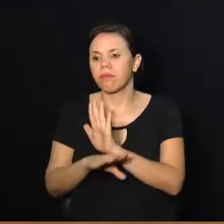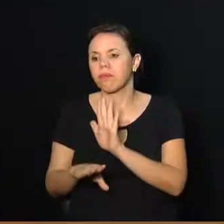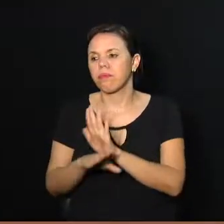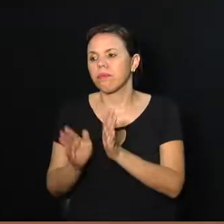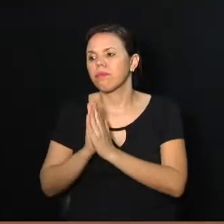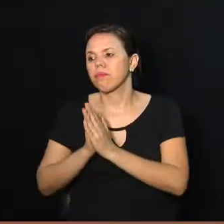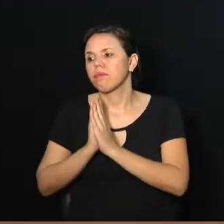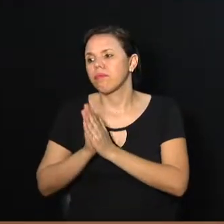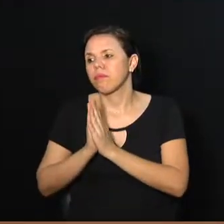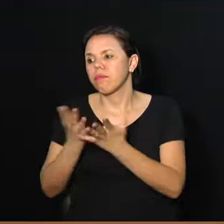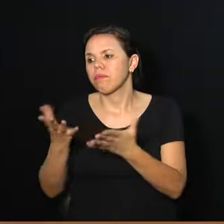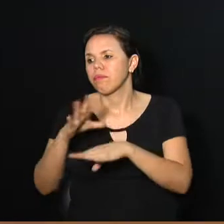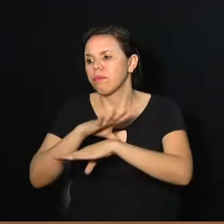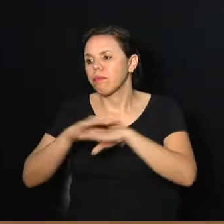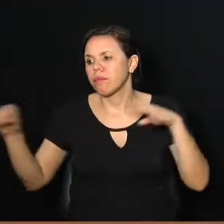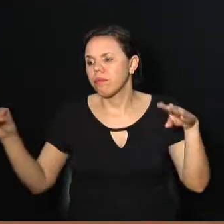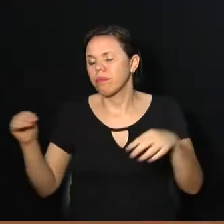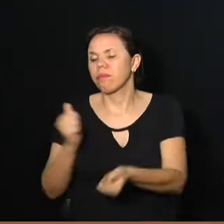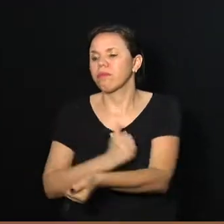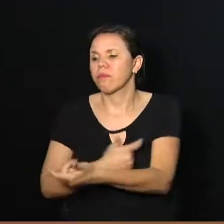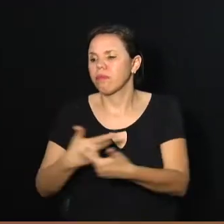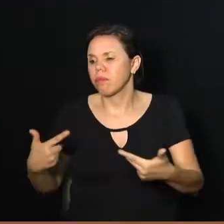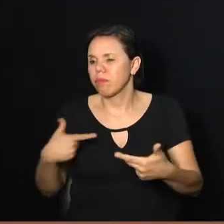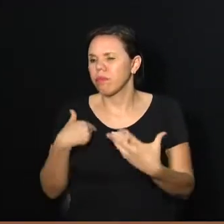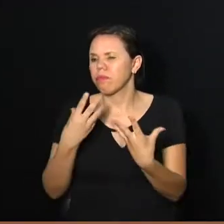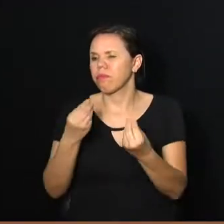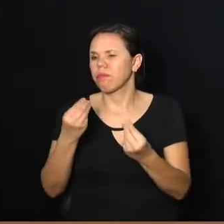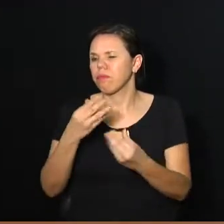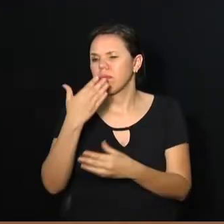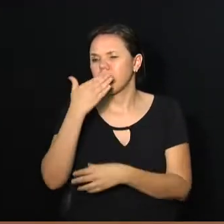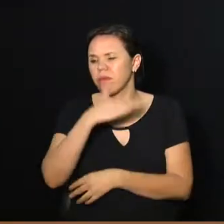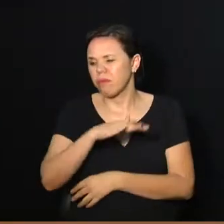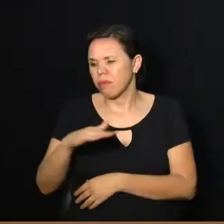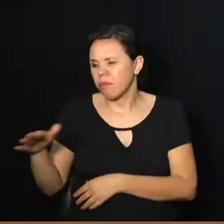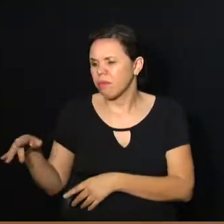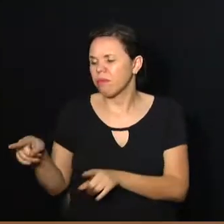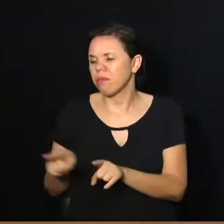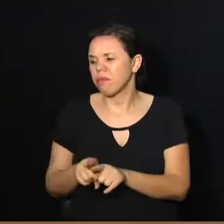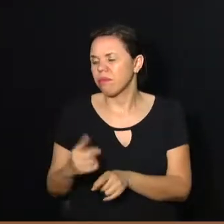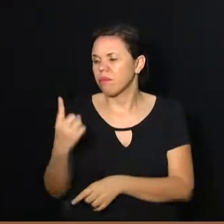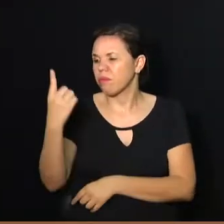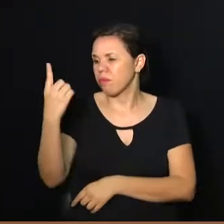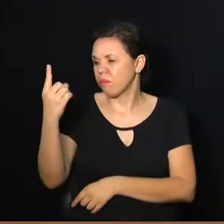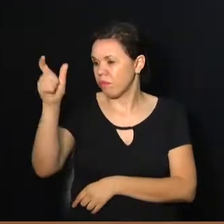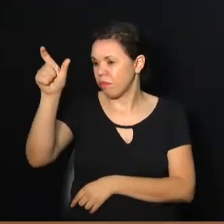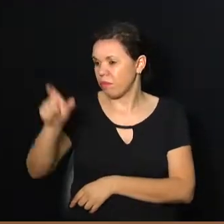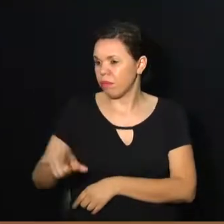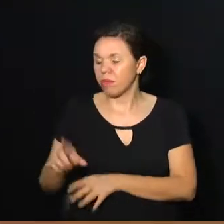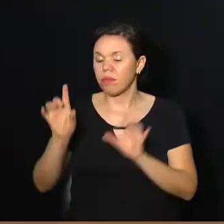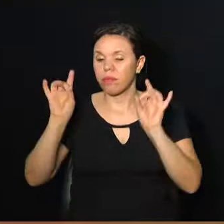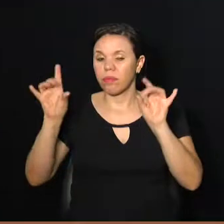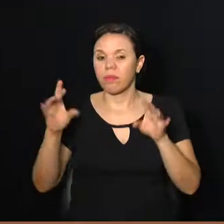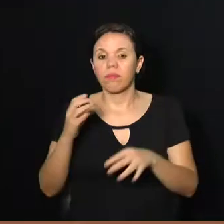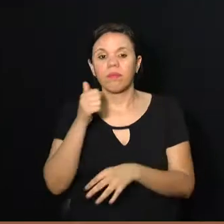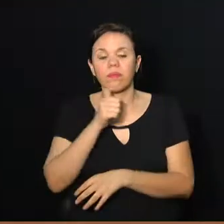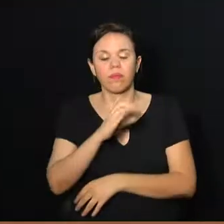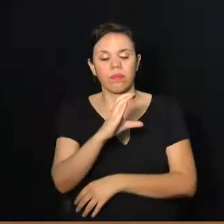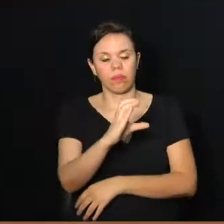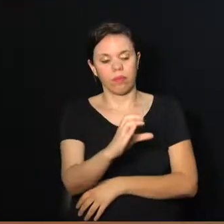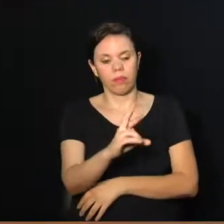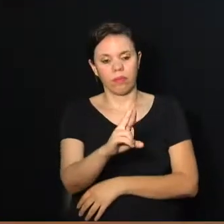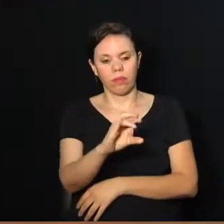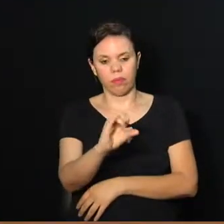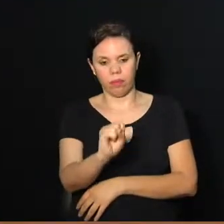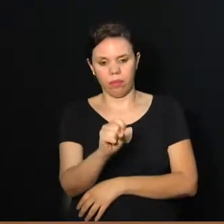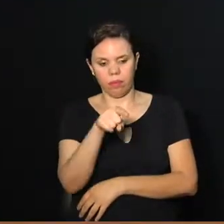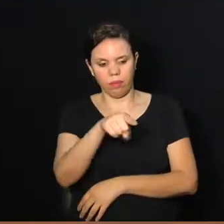tudo começou a aparecer demanda de jovens, de crianças, por conta de uma pessoa muito especial que está aqui, que é a Cris, né? A